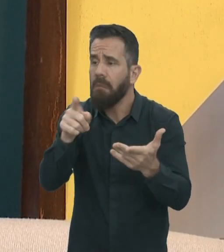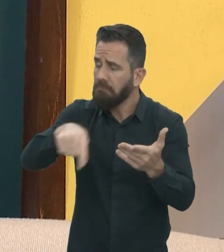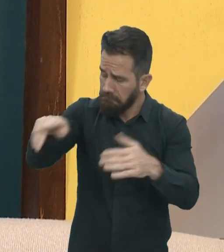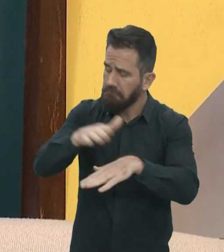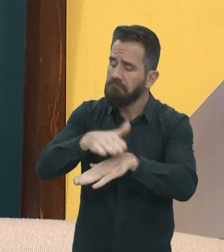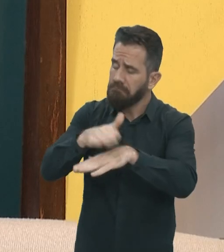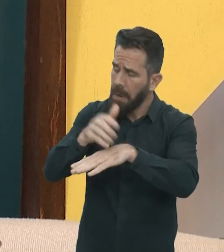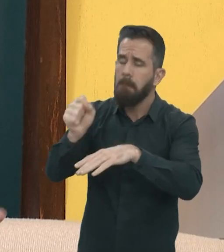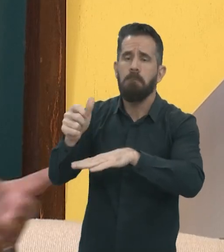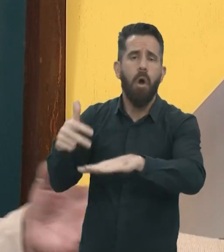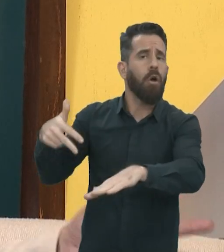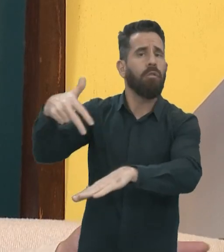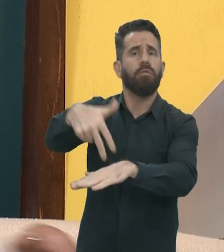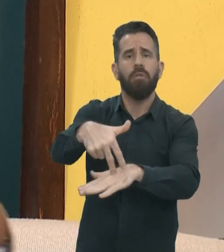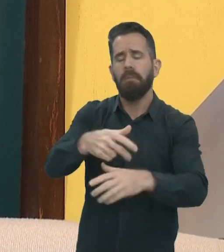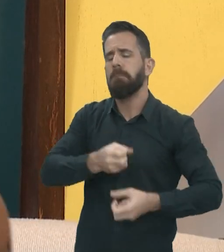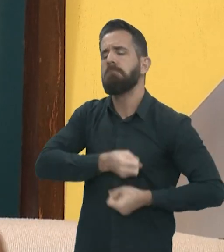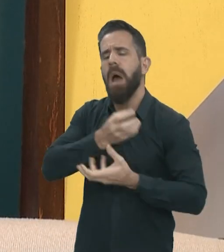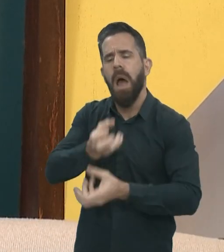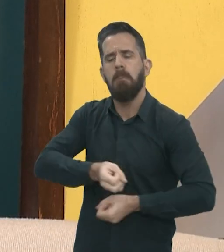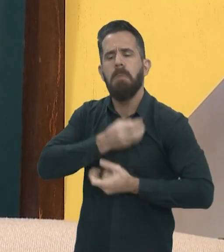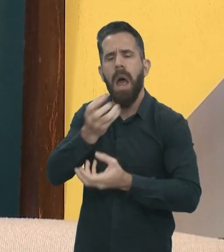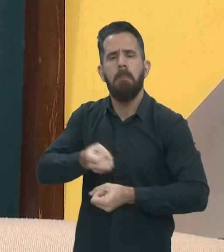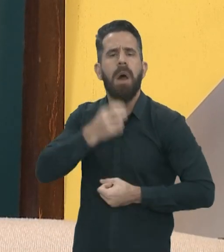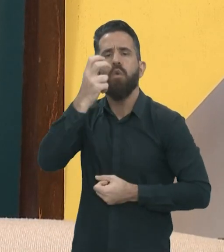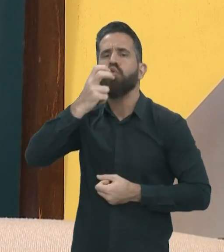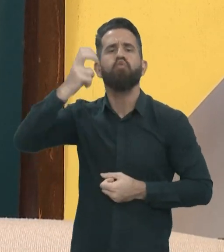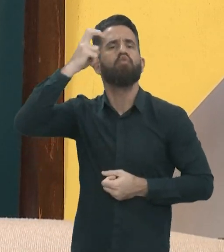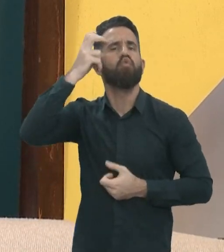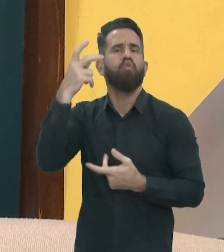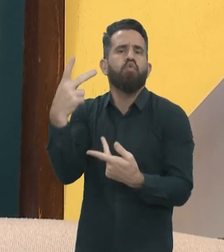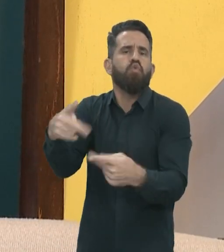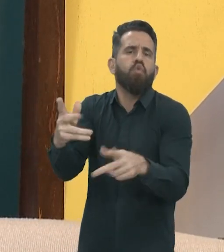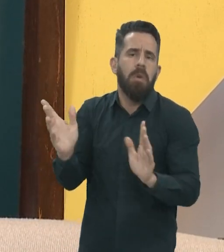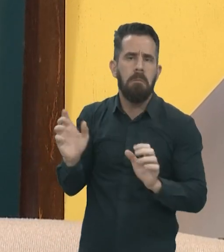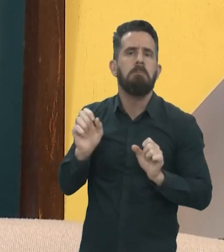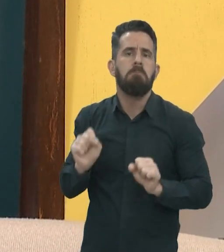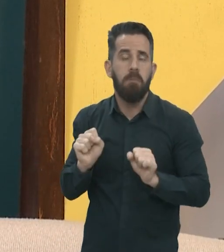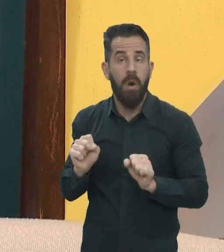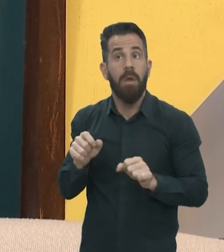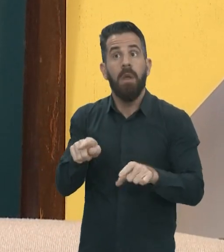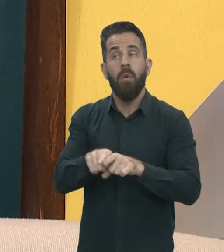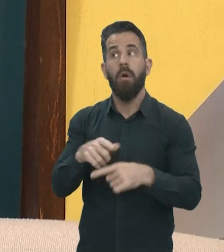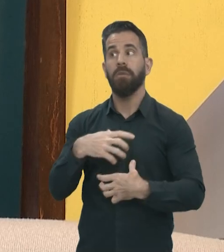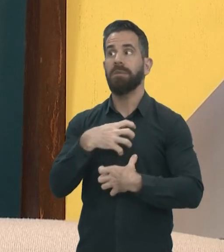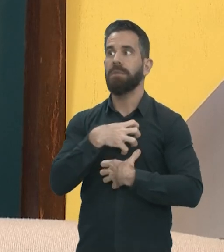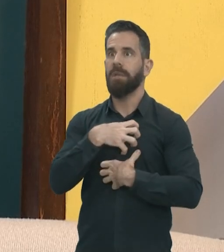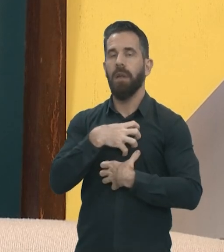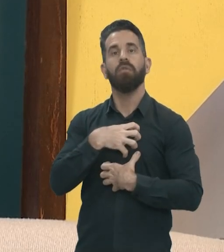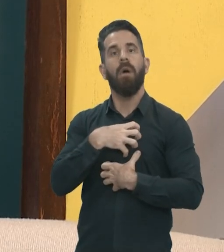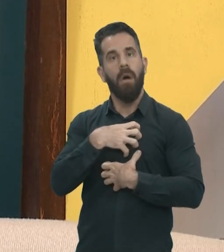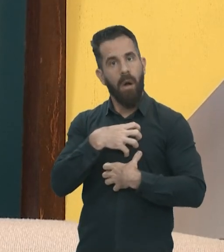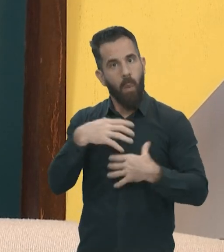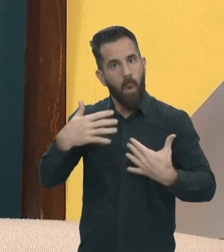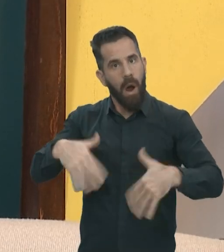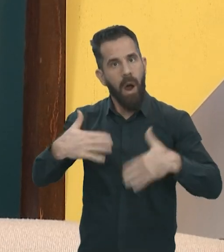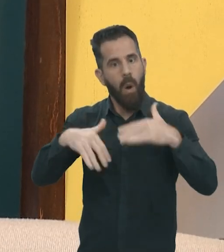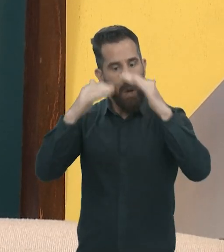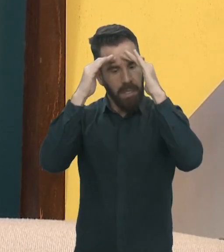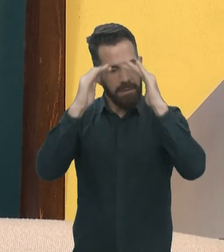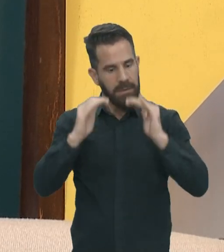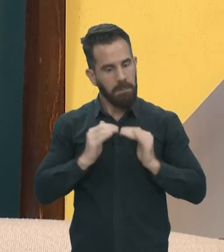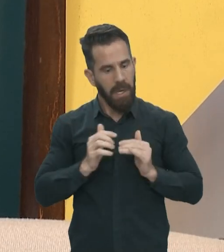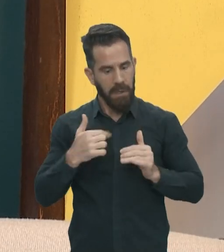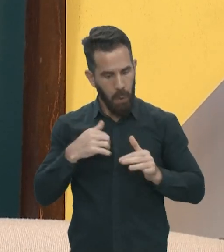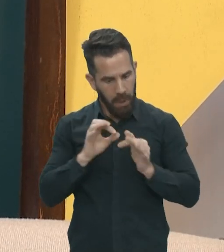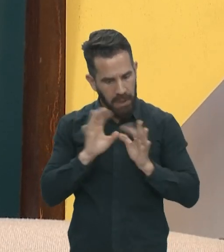desses diferentes grupos, né? Para eles se sentirem o UFG, se sentirem respeitados, se sentirem próprios. Há também